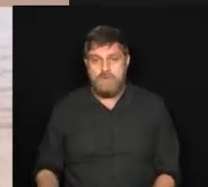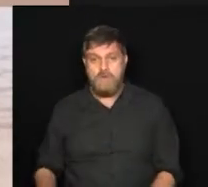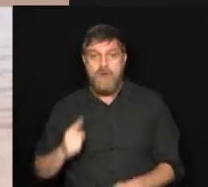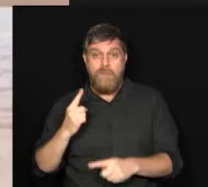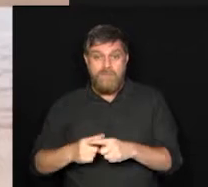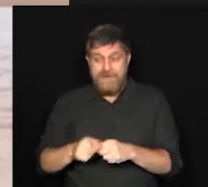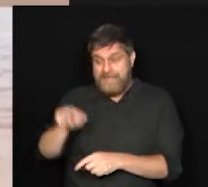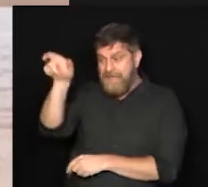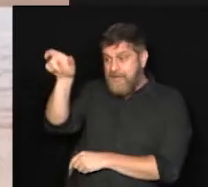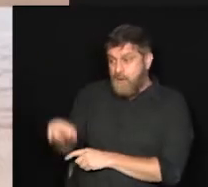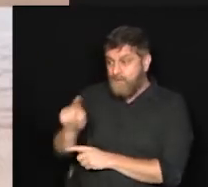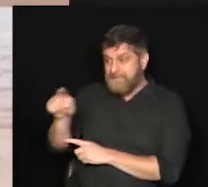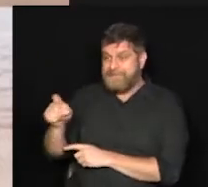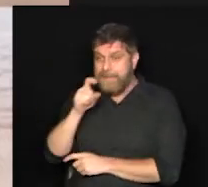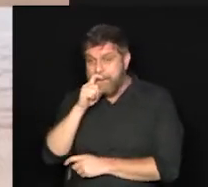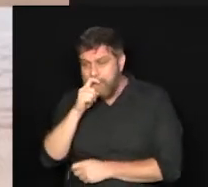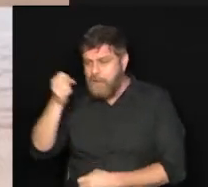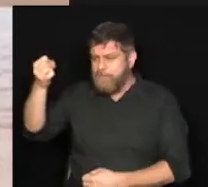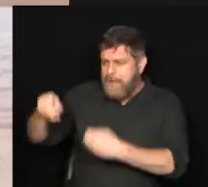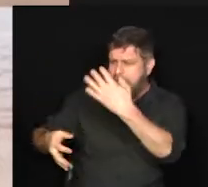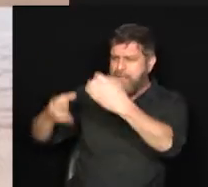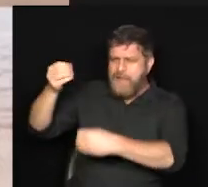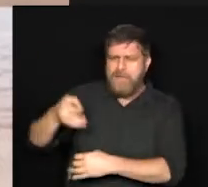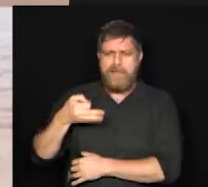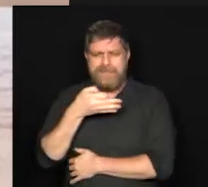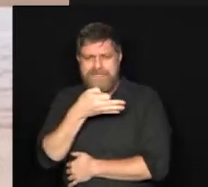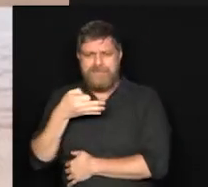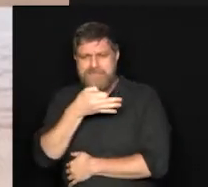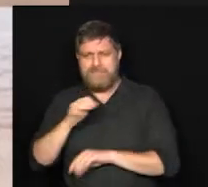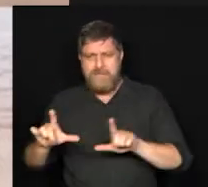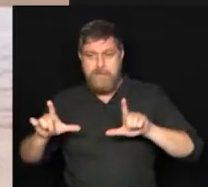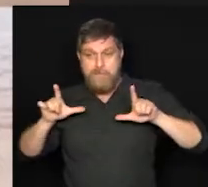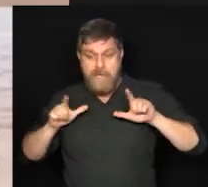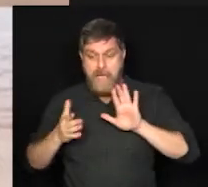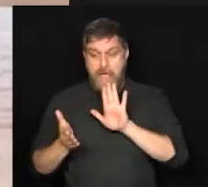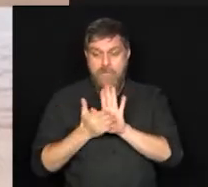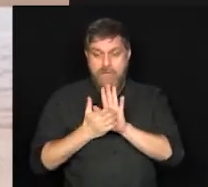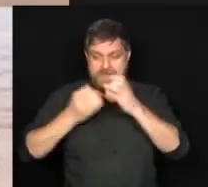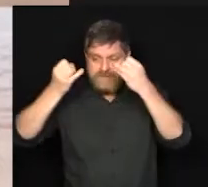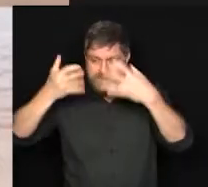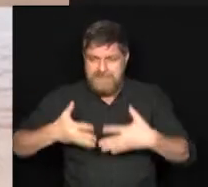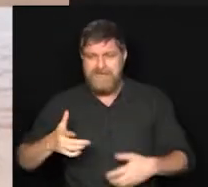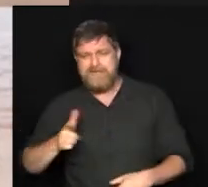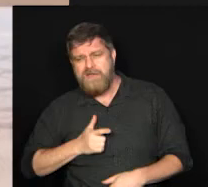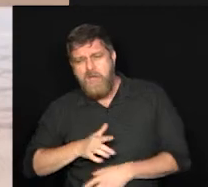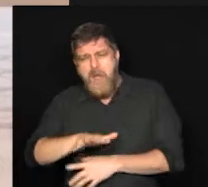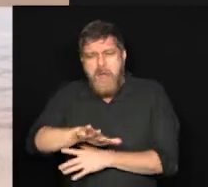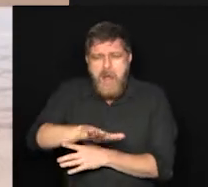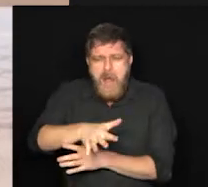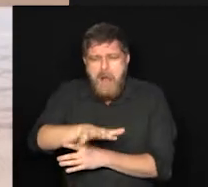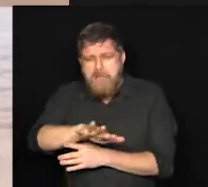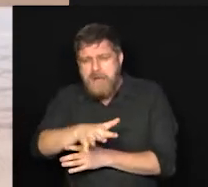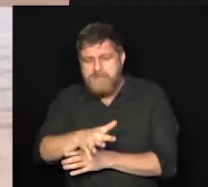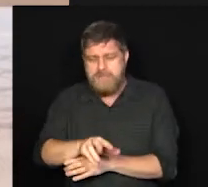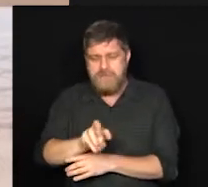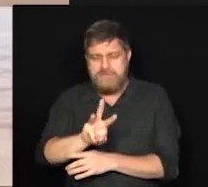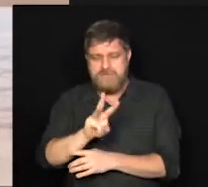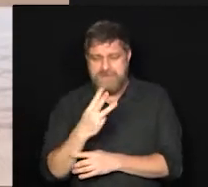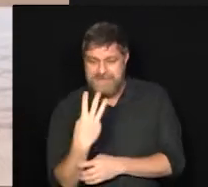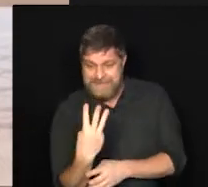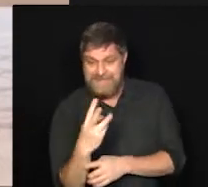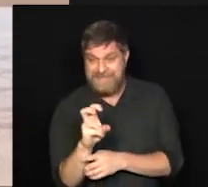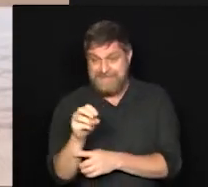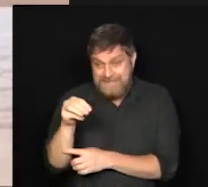justamente para que o vereador Zé Carlos pudesse defender a sua proposta. Ela durou um pouco em termos de 35 minutos,